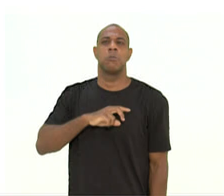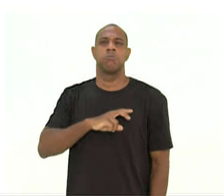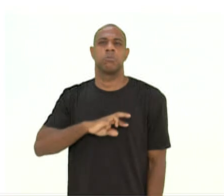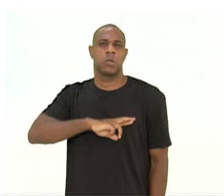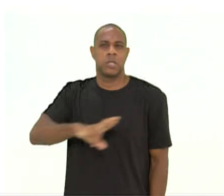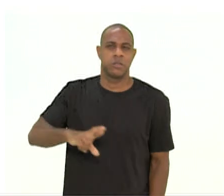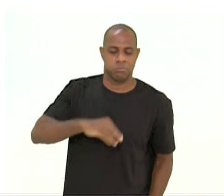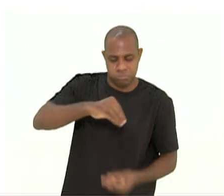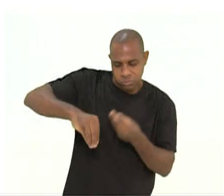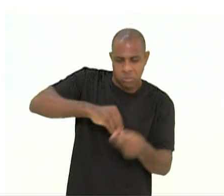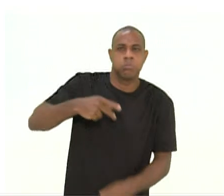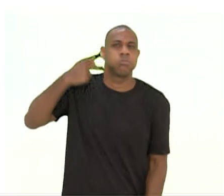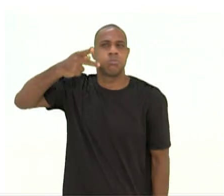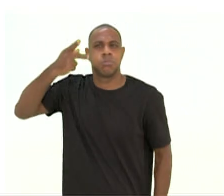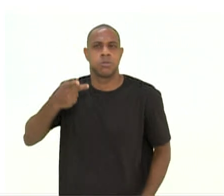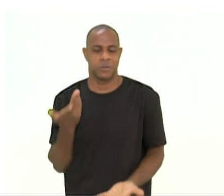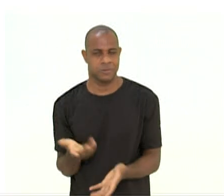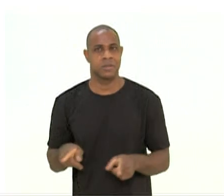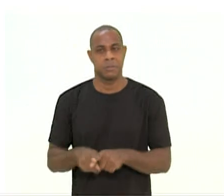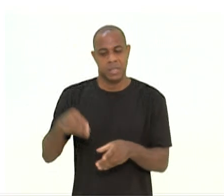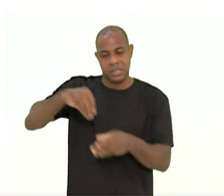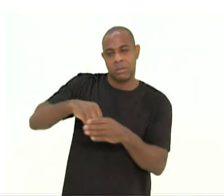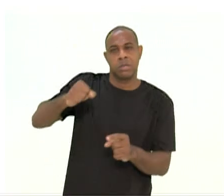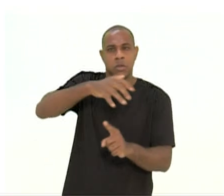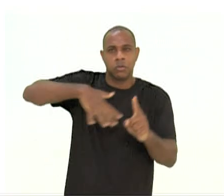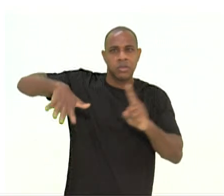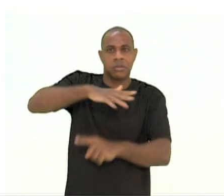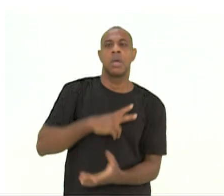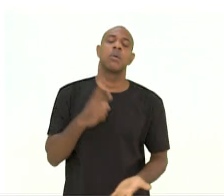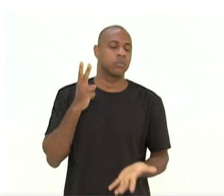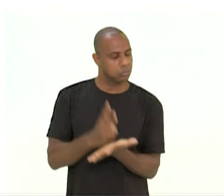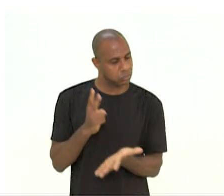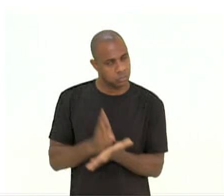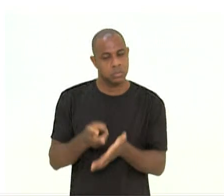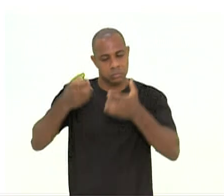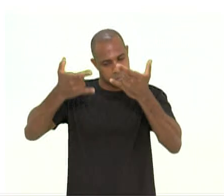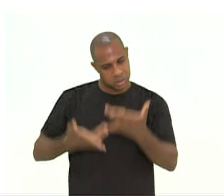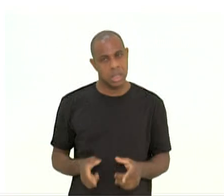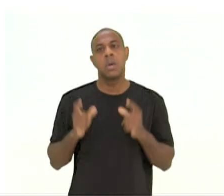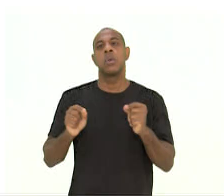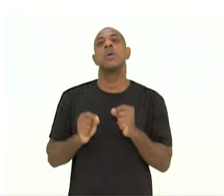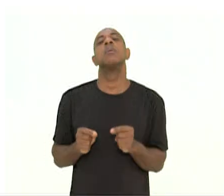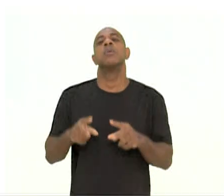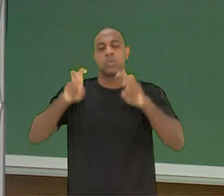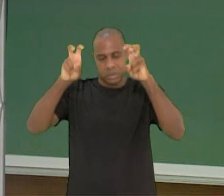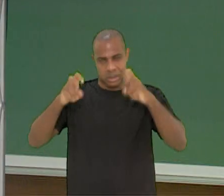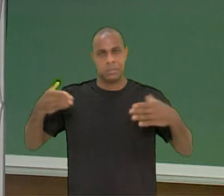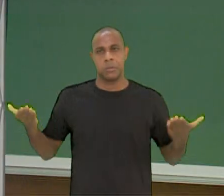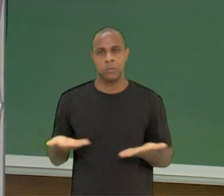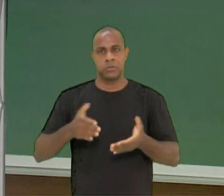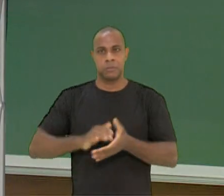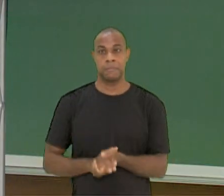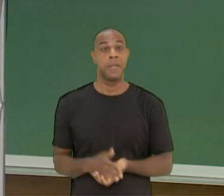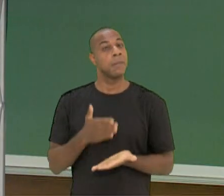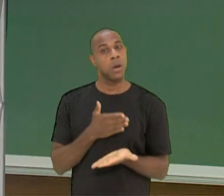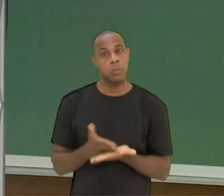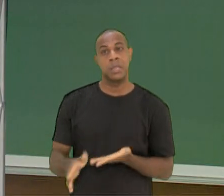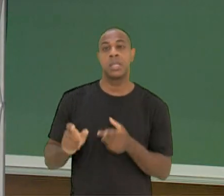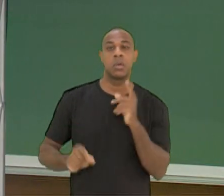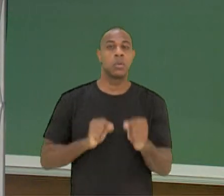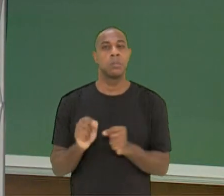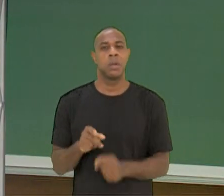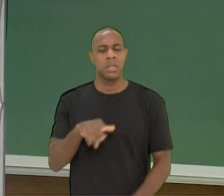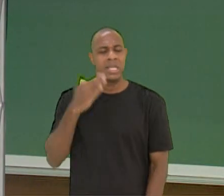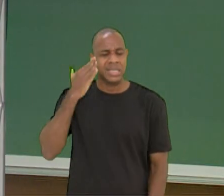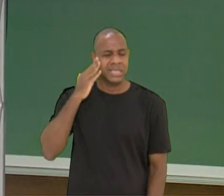religioso misturados aí à vida da sociedade. A gente continua a falar desse assunto na aula de hoje. E para começar, para você